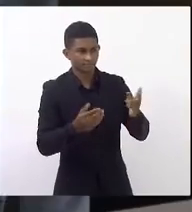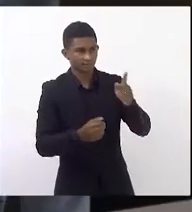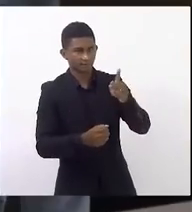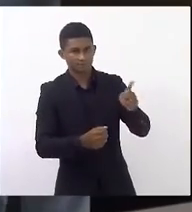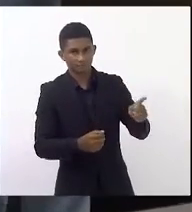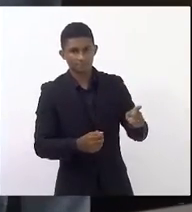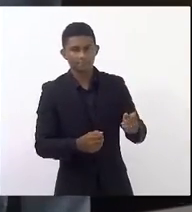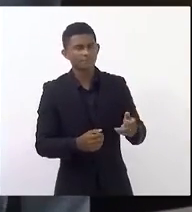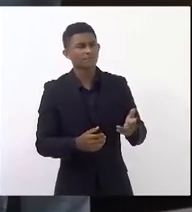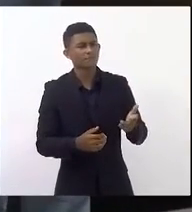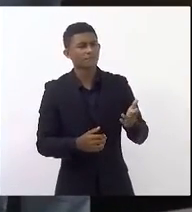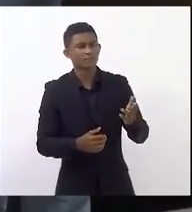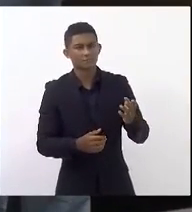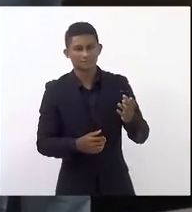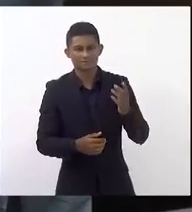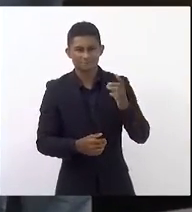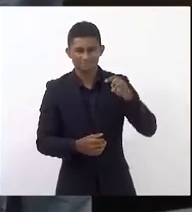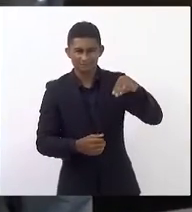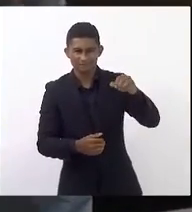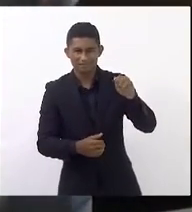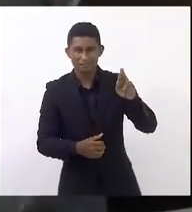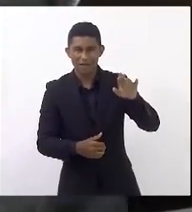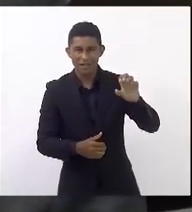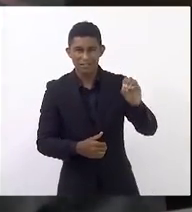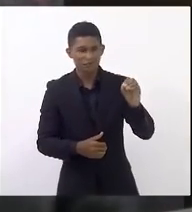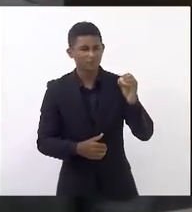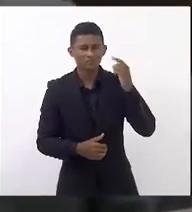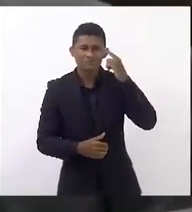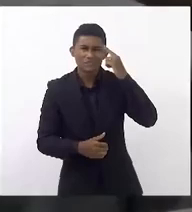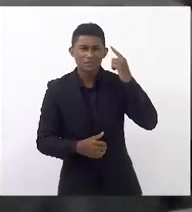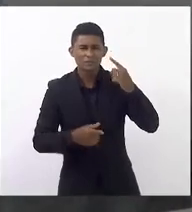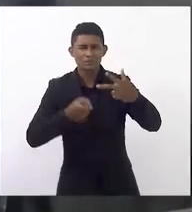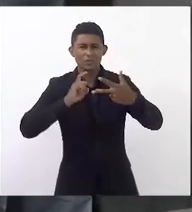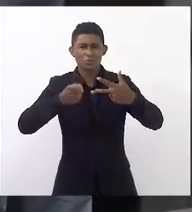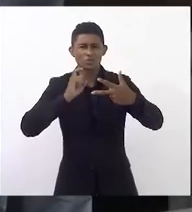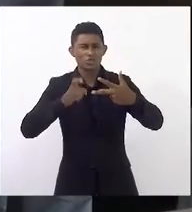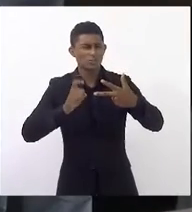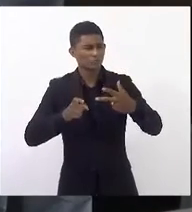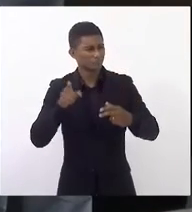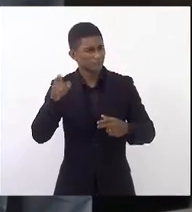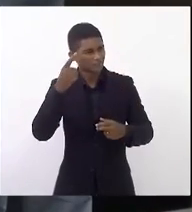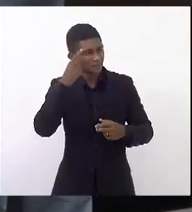Deputado Márcio Pacheco, o senhor isentou a indicação do Poder Executivo, correto?